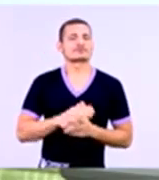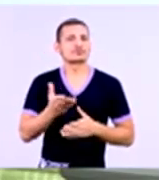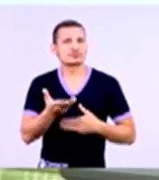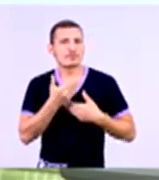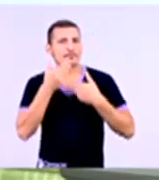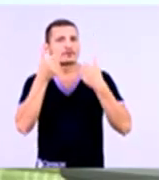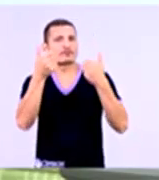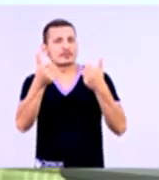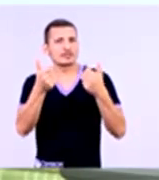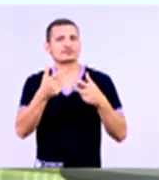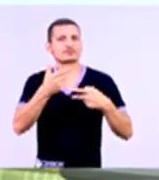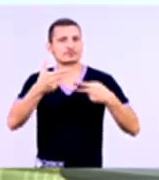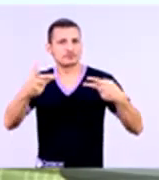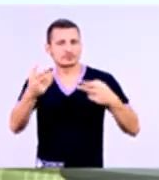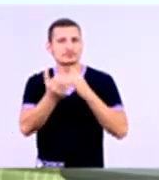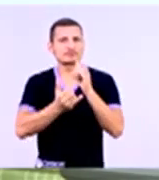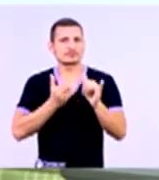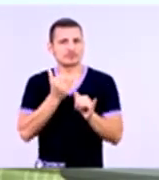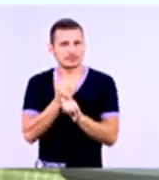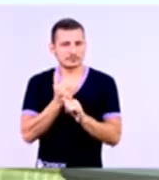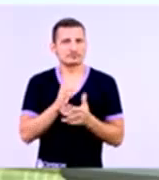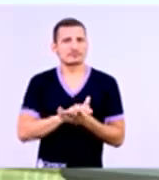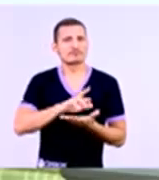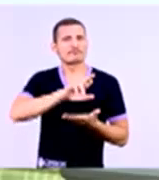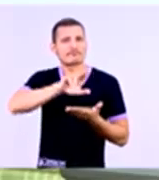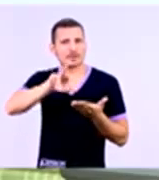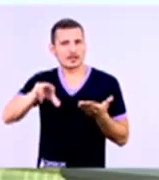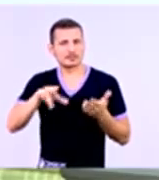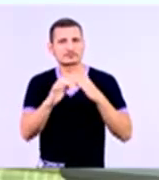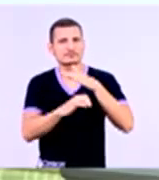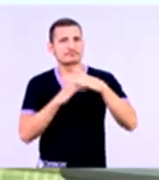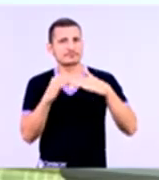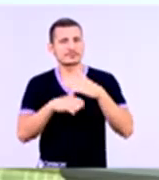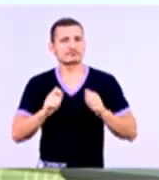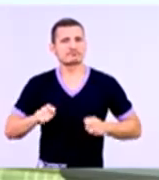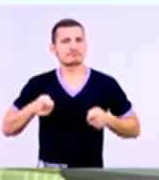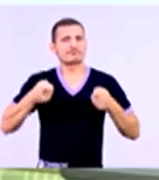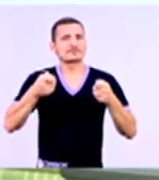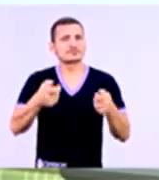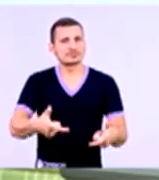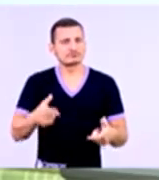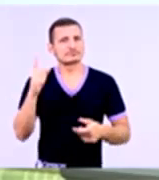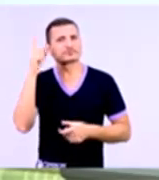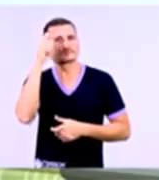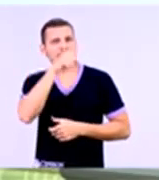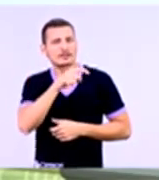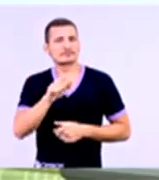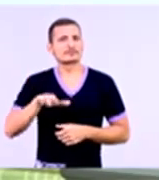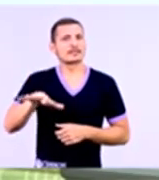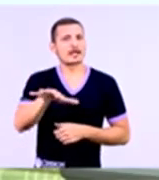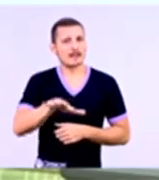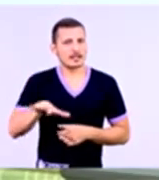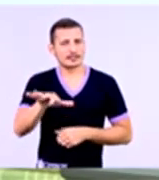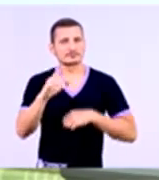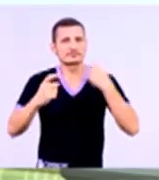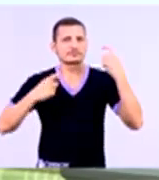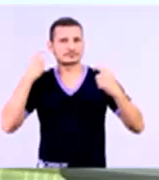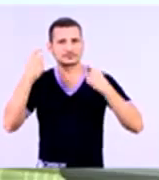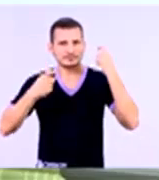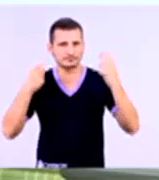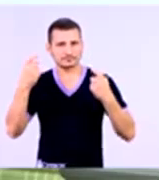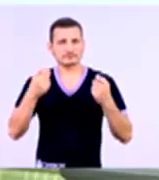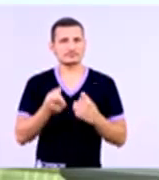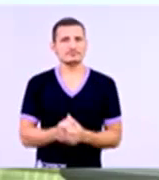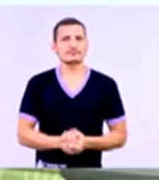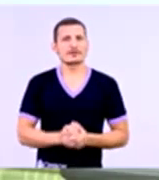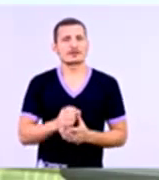melhoramento dos recursos de internet, muitas empresas investiram nessa dificuldade, nesta área de preocupação,